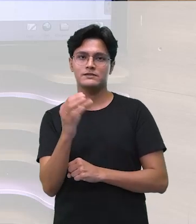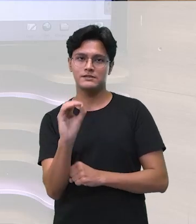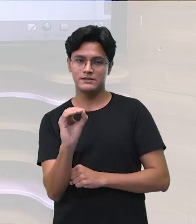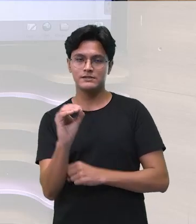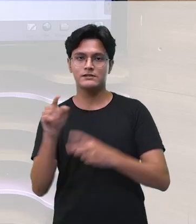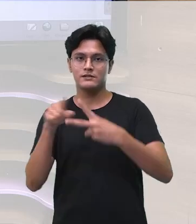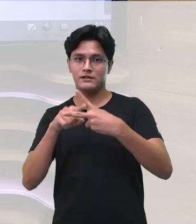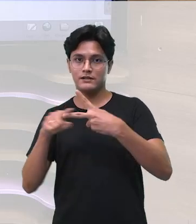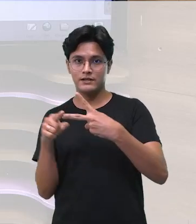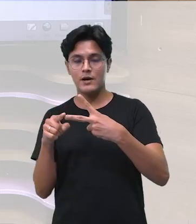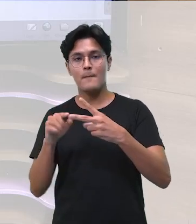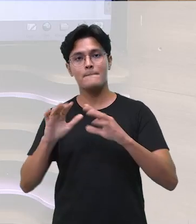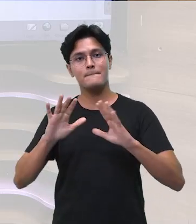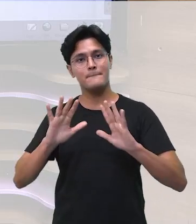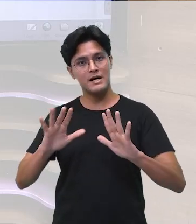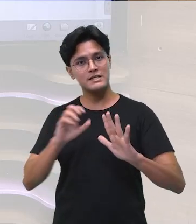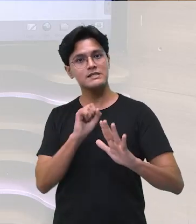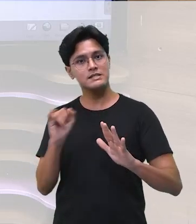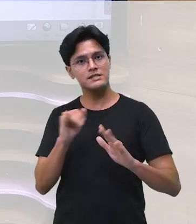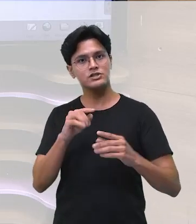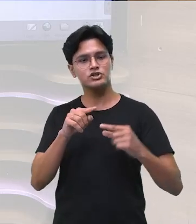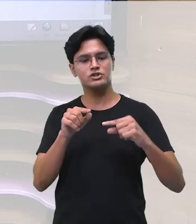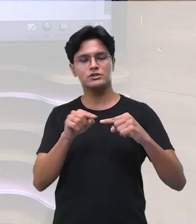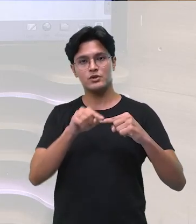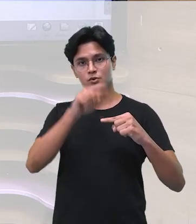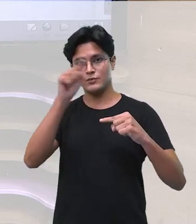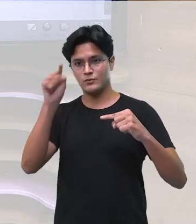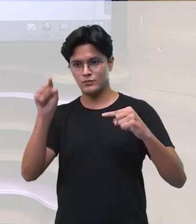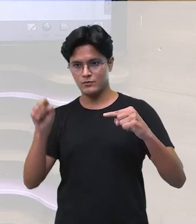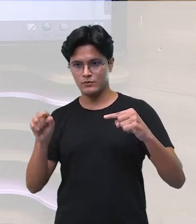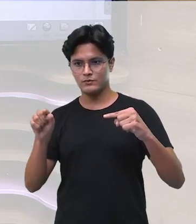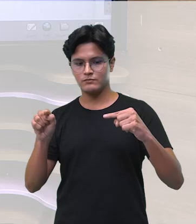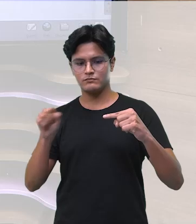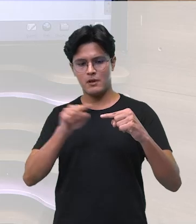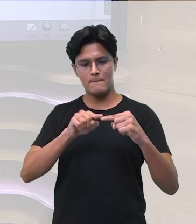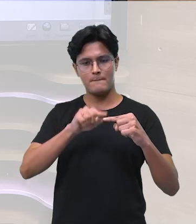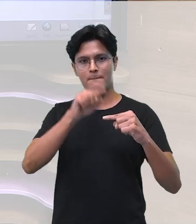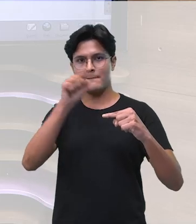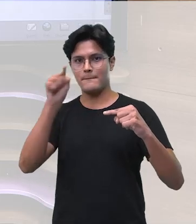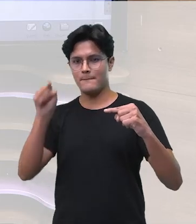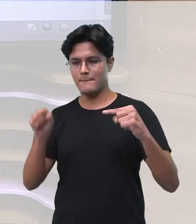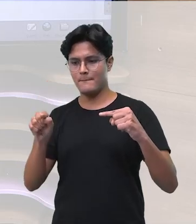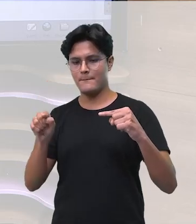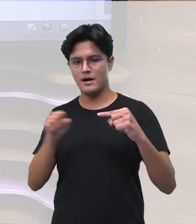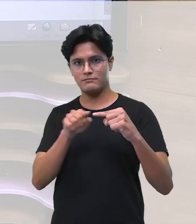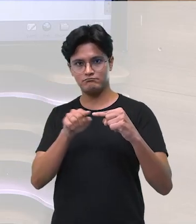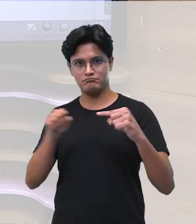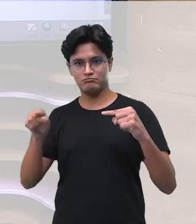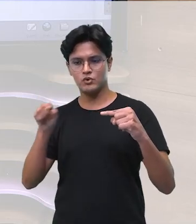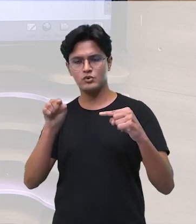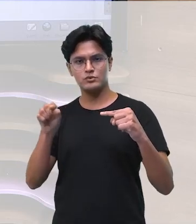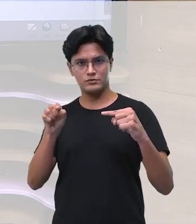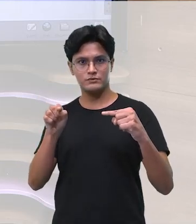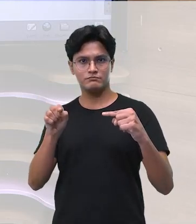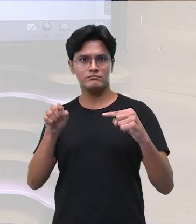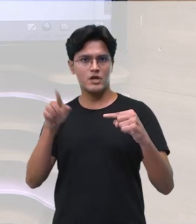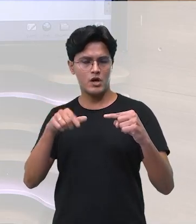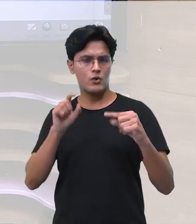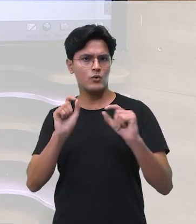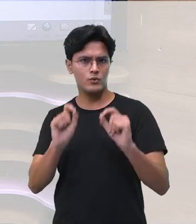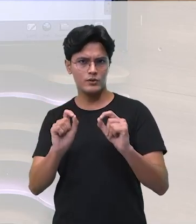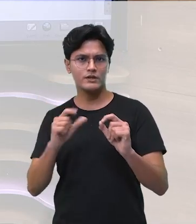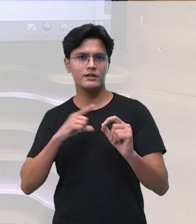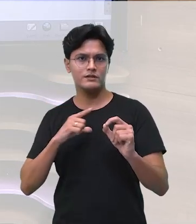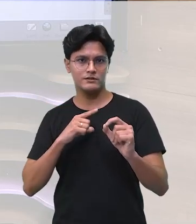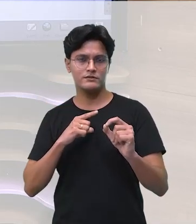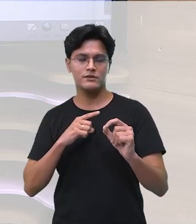esse círculo e divide ao meio, imagina só uma moeda. Você divide essa moeda ao meio. Você tem ali